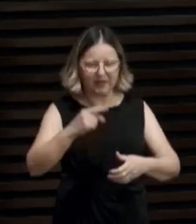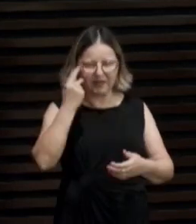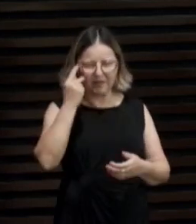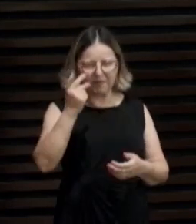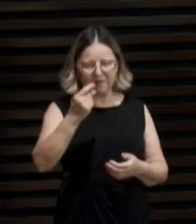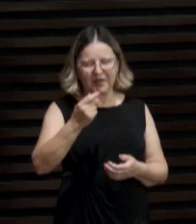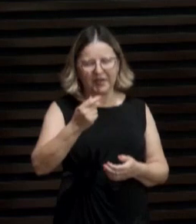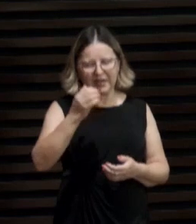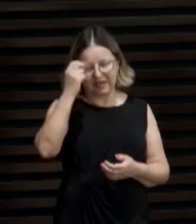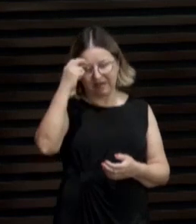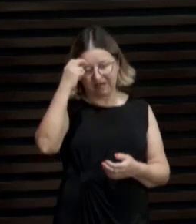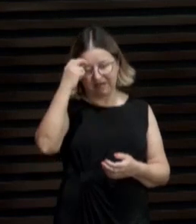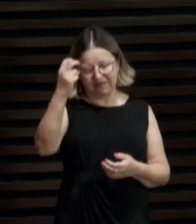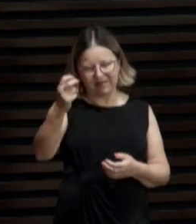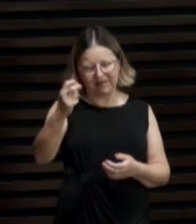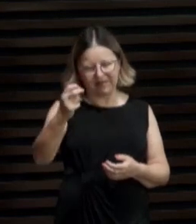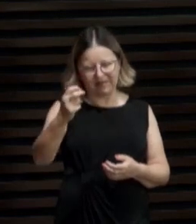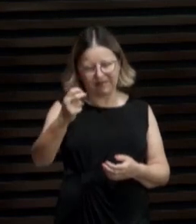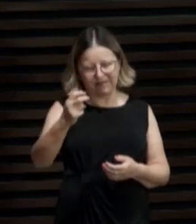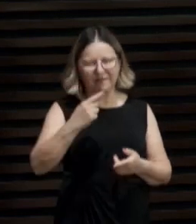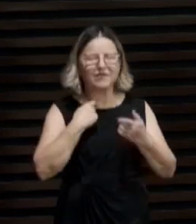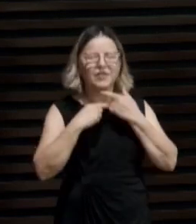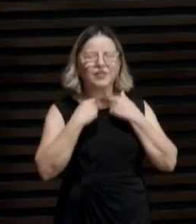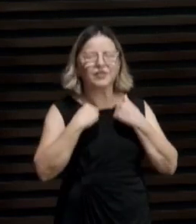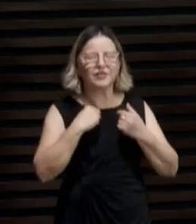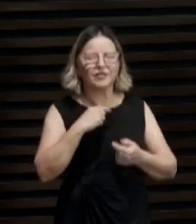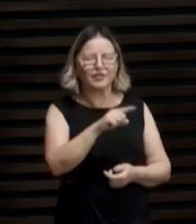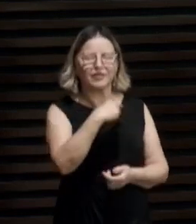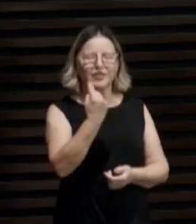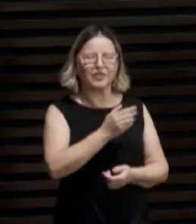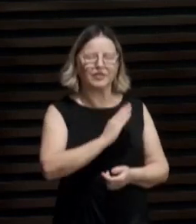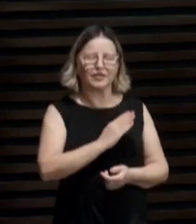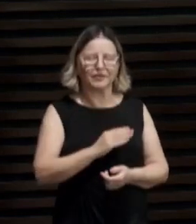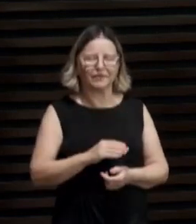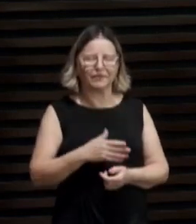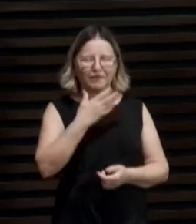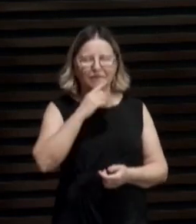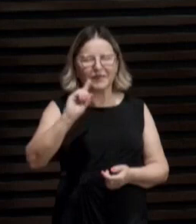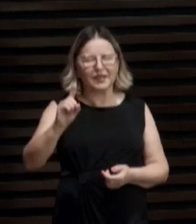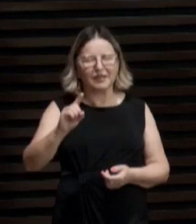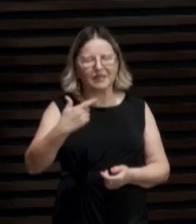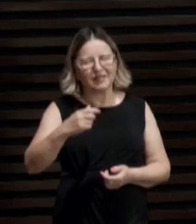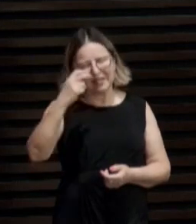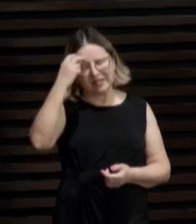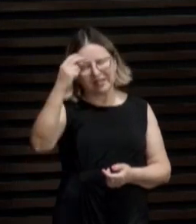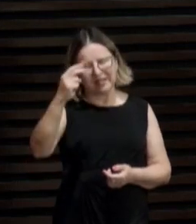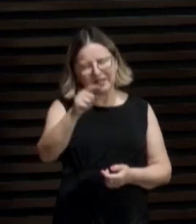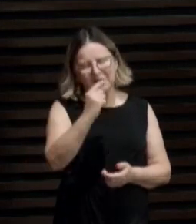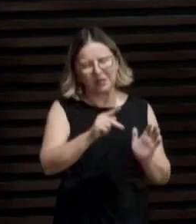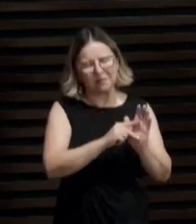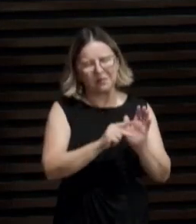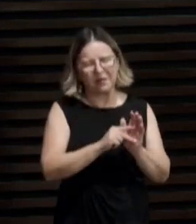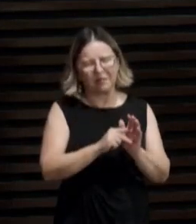intenções, vontades do nosso coração. Pai, nós não temos capacidade em nós de nos